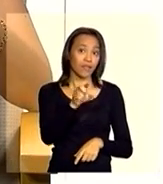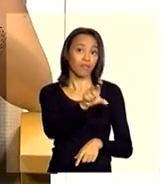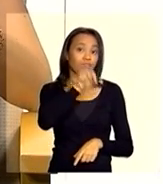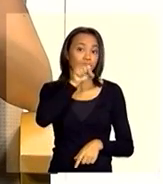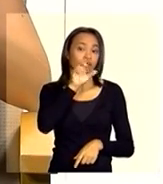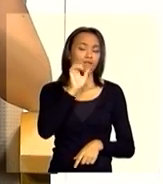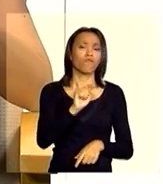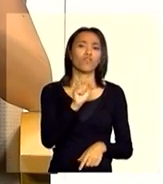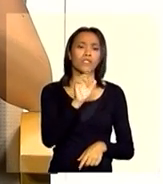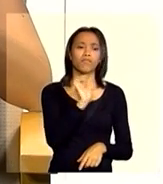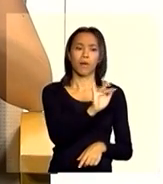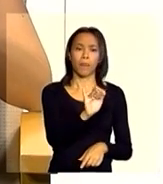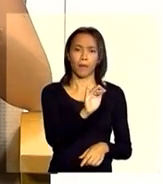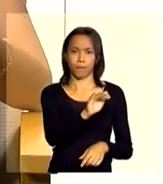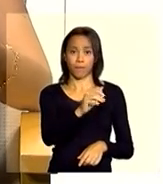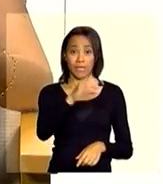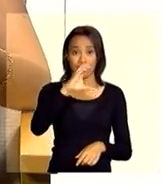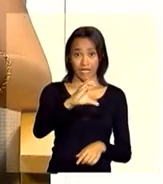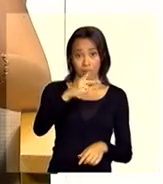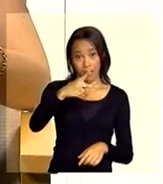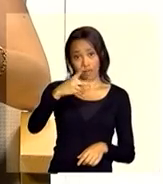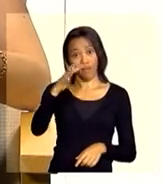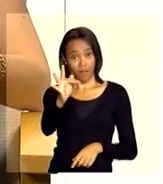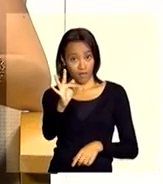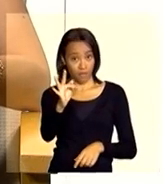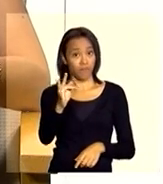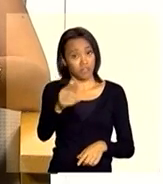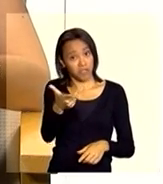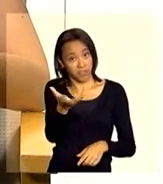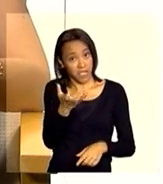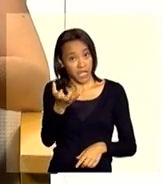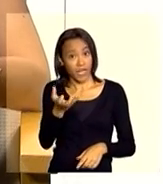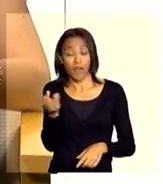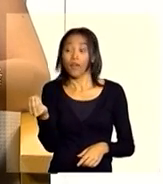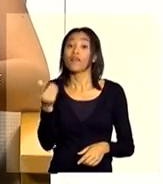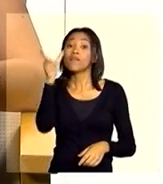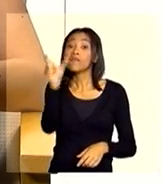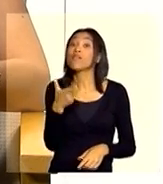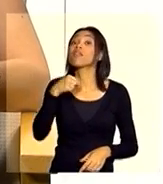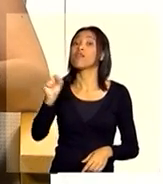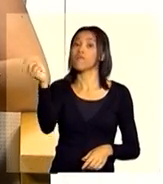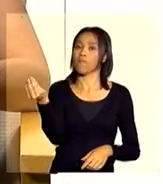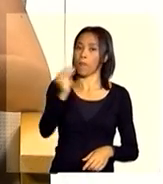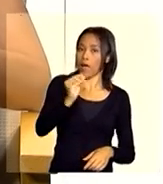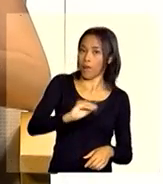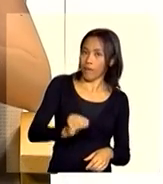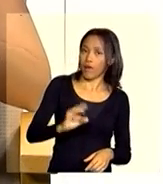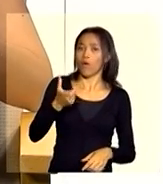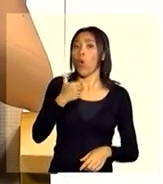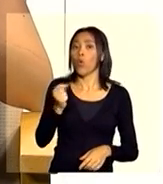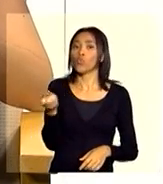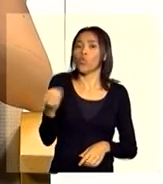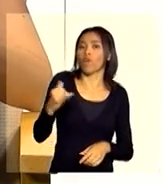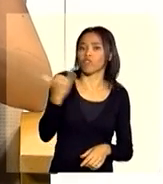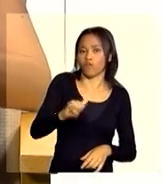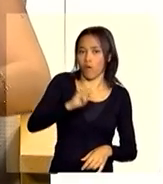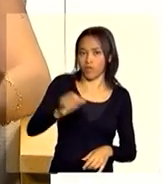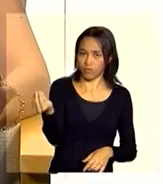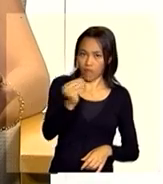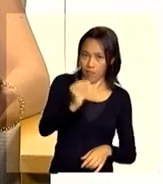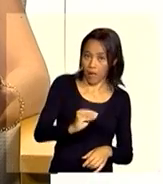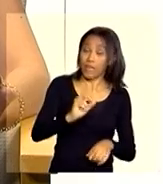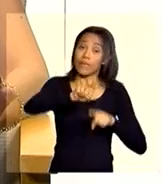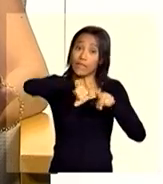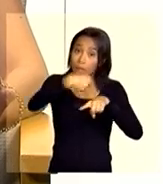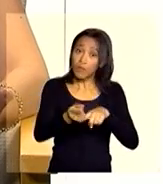vai digitar no campo CPF o CPF de quem você deseja cadastrar ou atualizar os dados após digitar o CPF